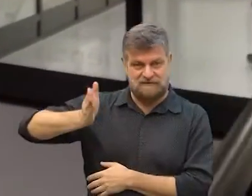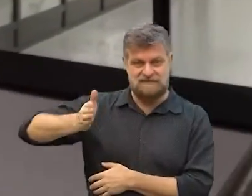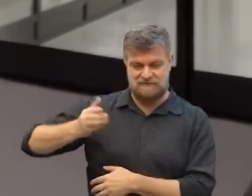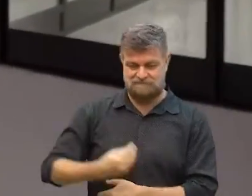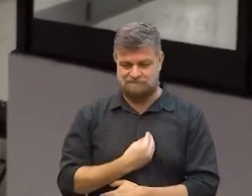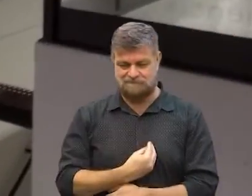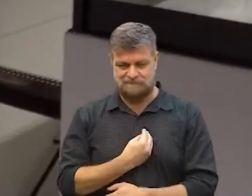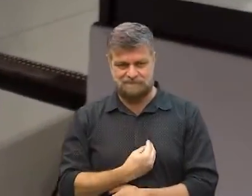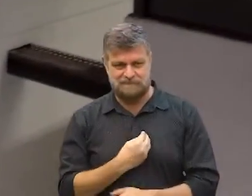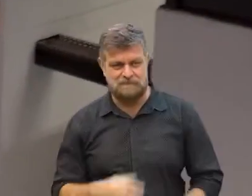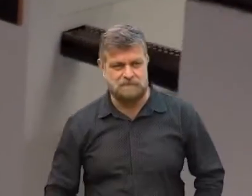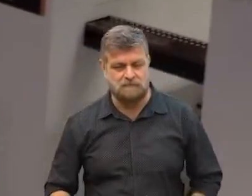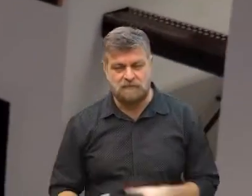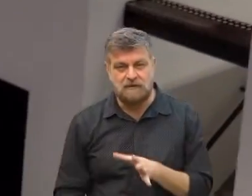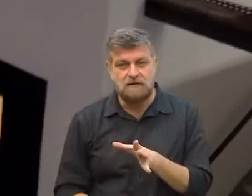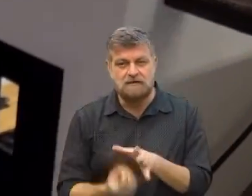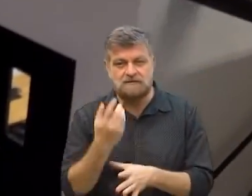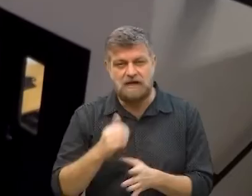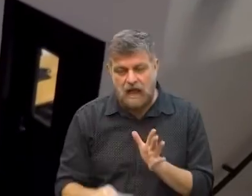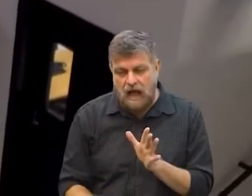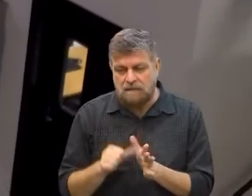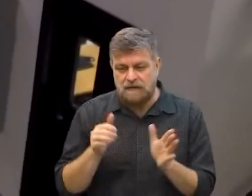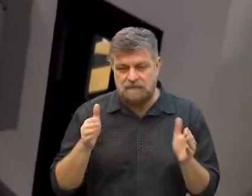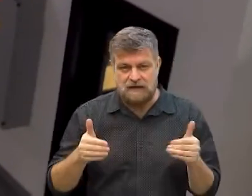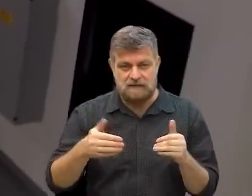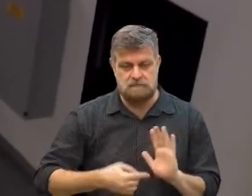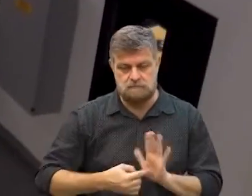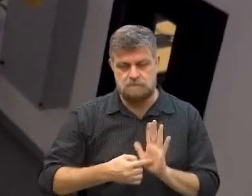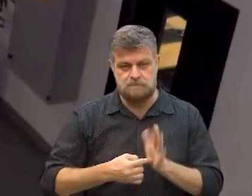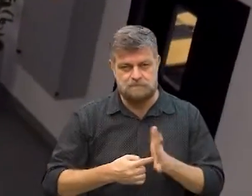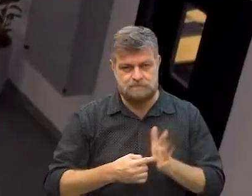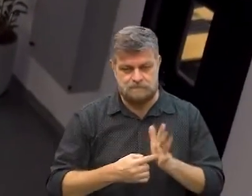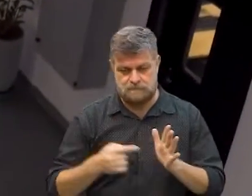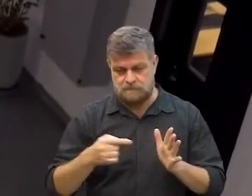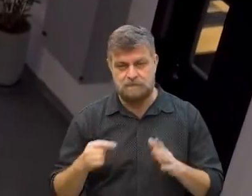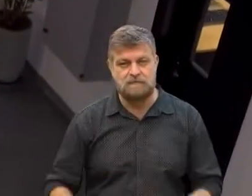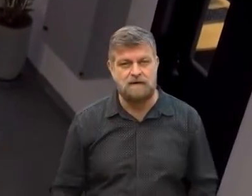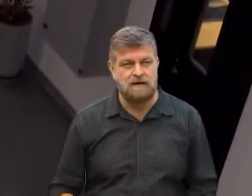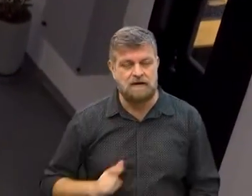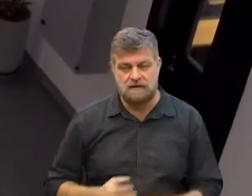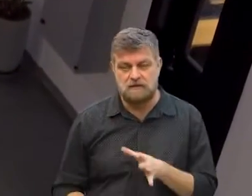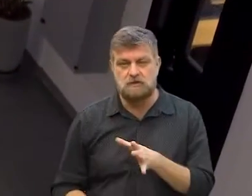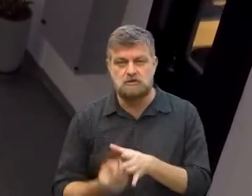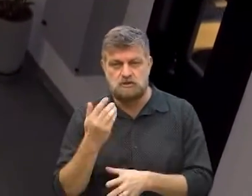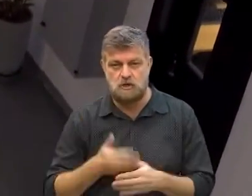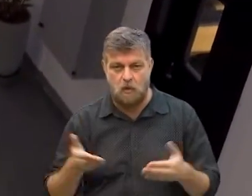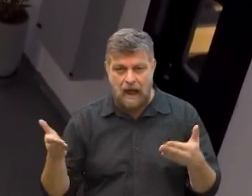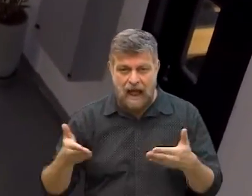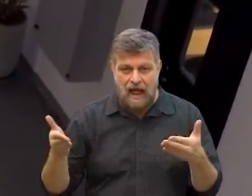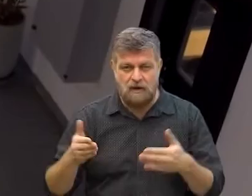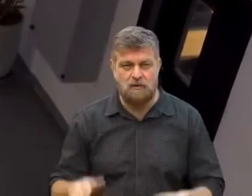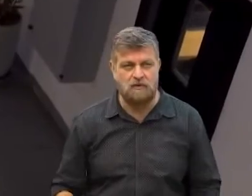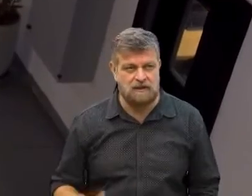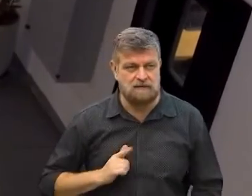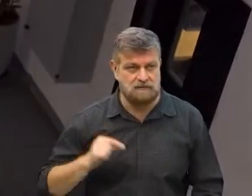Que foi instalado o primeiro acelerador linear que deu origem ao laboratório